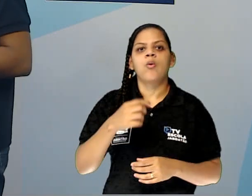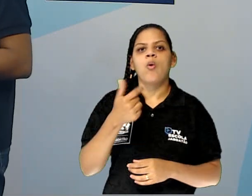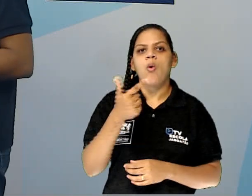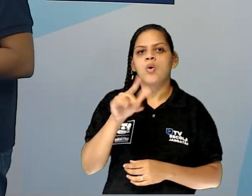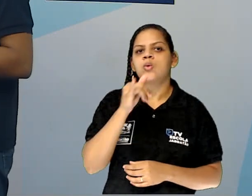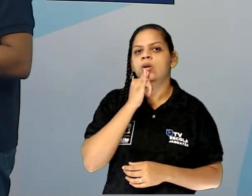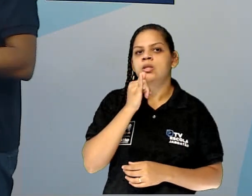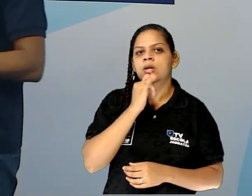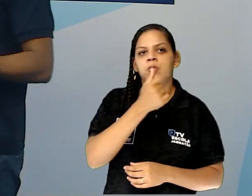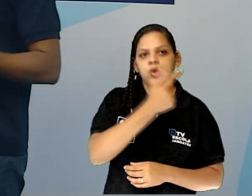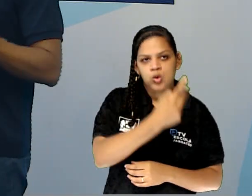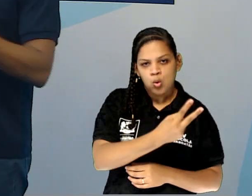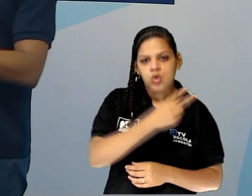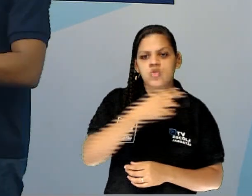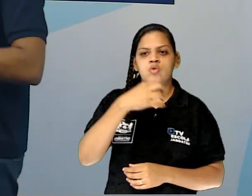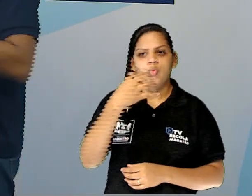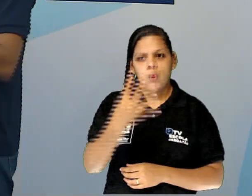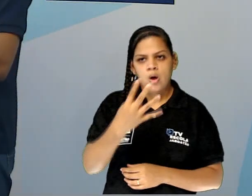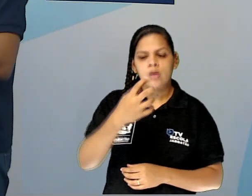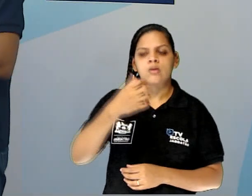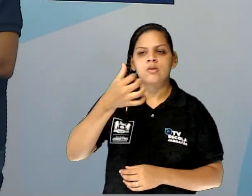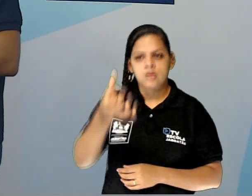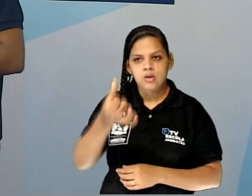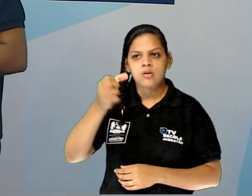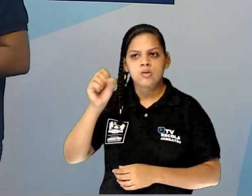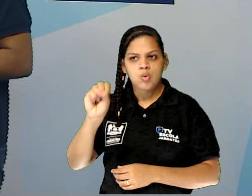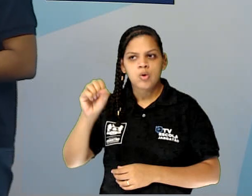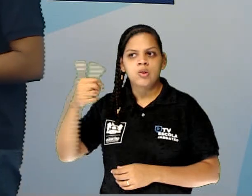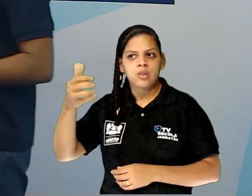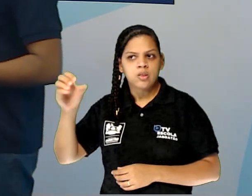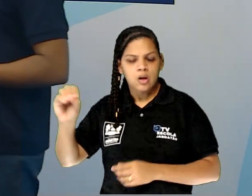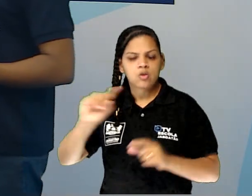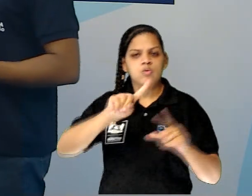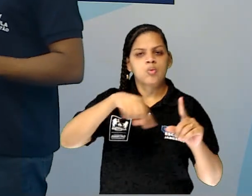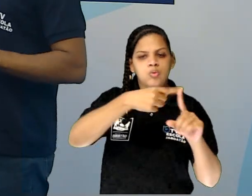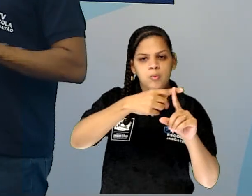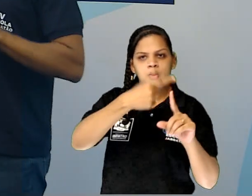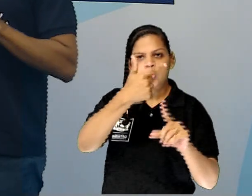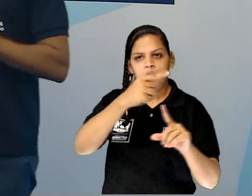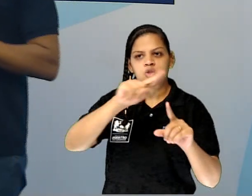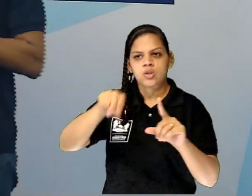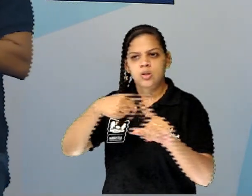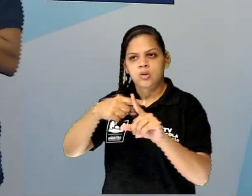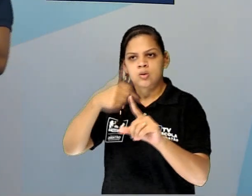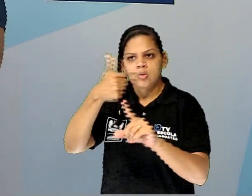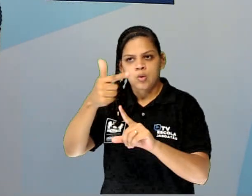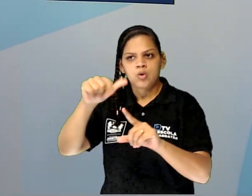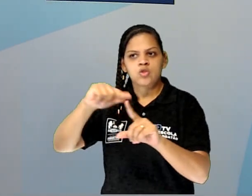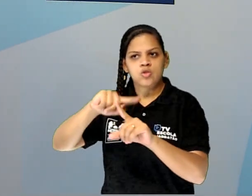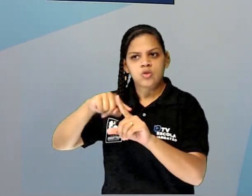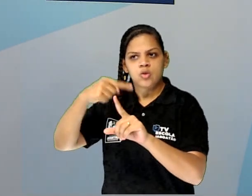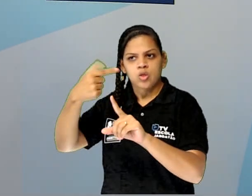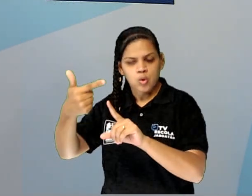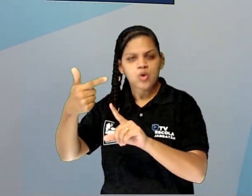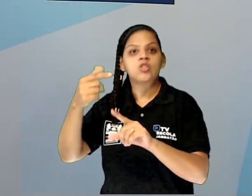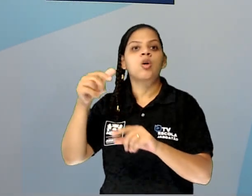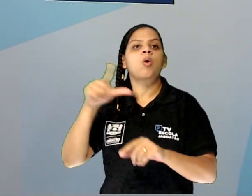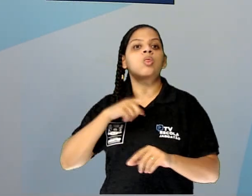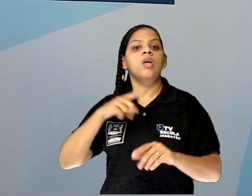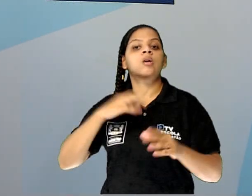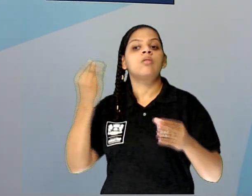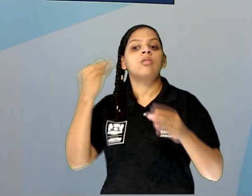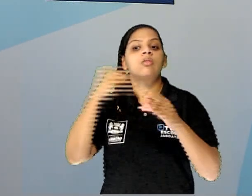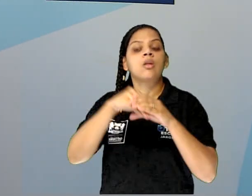12, 14. Aqui eu estou somando o quê? De 2 em 2, justamente os números pares. Então, tem uma regra para você conseguir